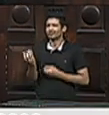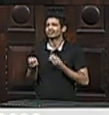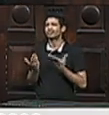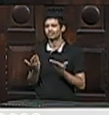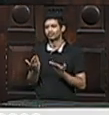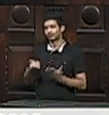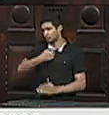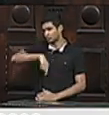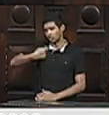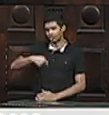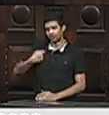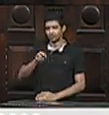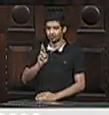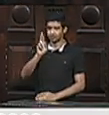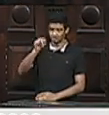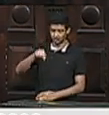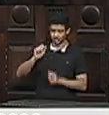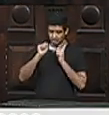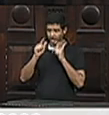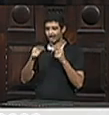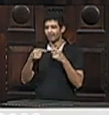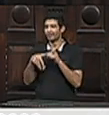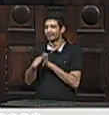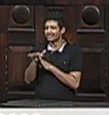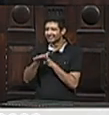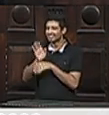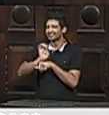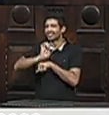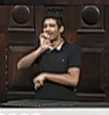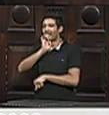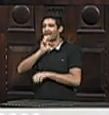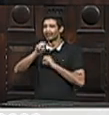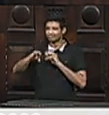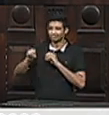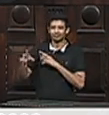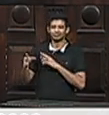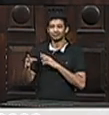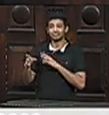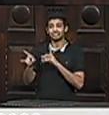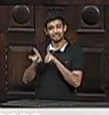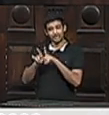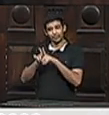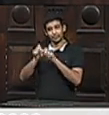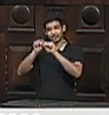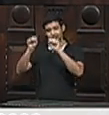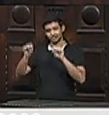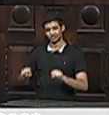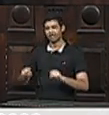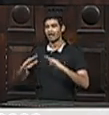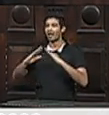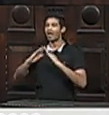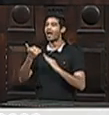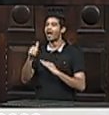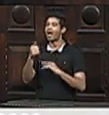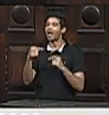eu acho que é a indicação mais adequada, já que a Assembleia Legislativa dispõe de uma comissão permanente de